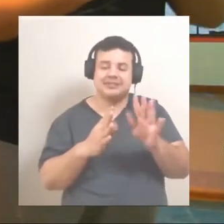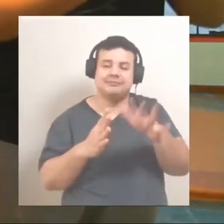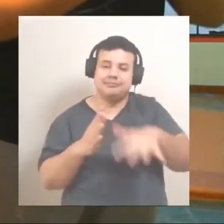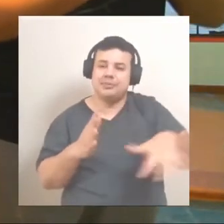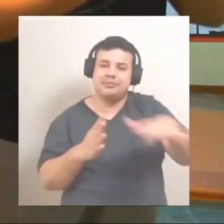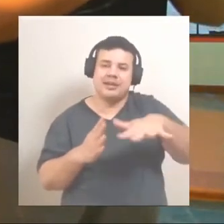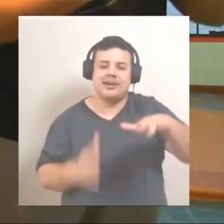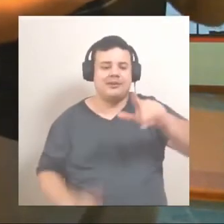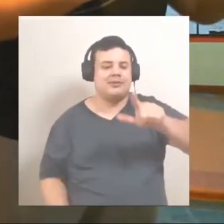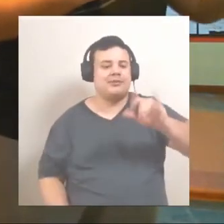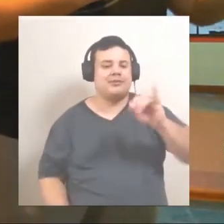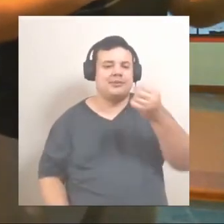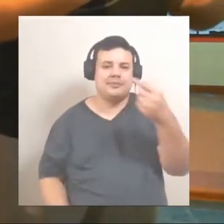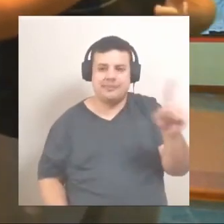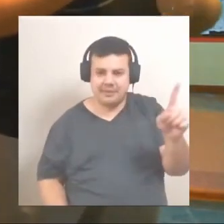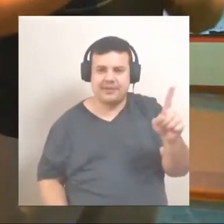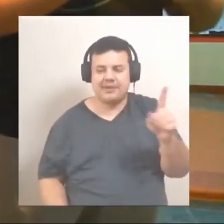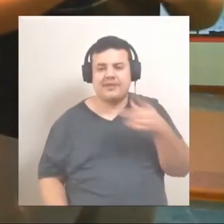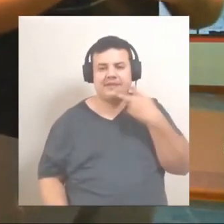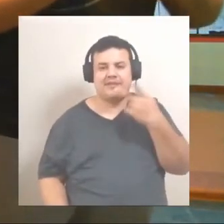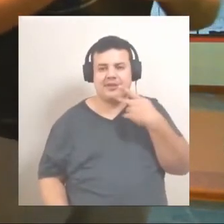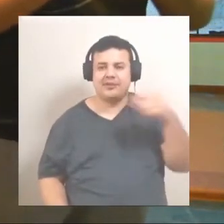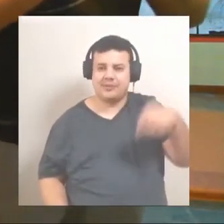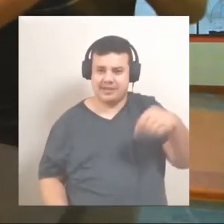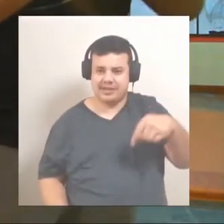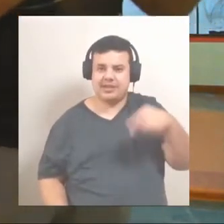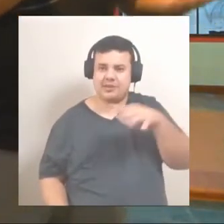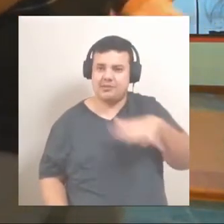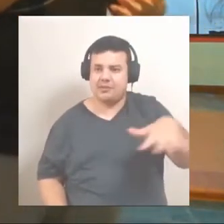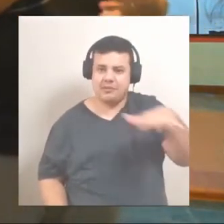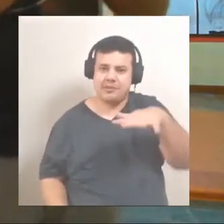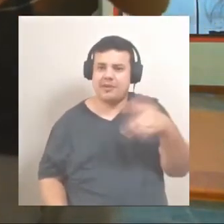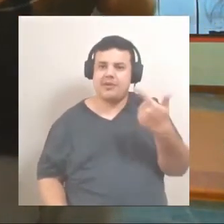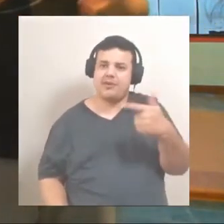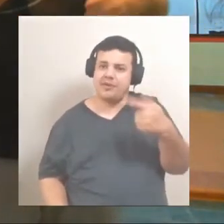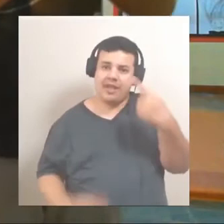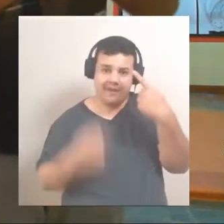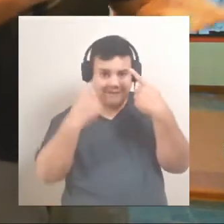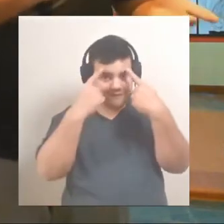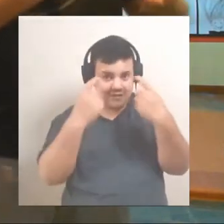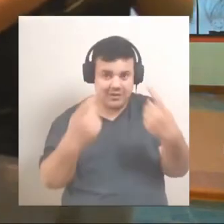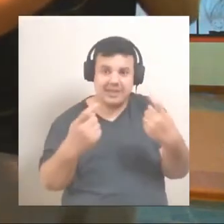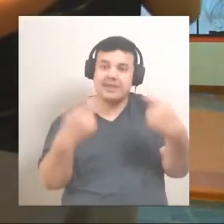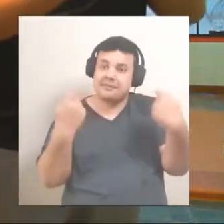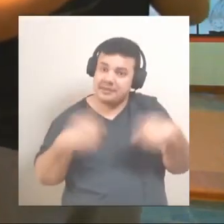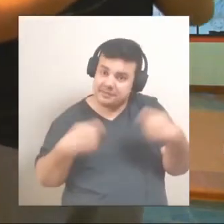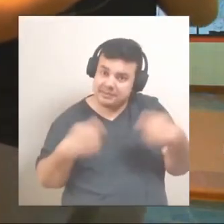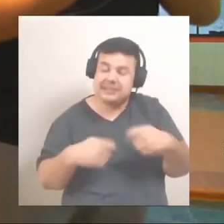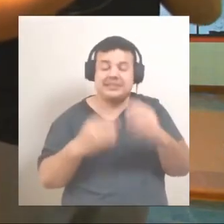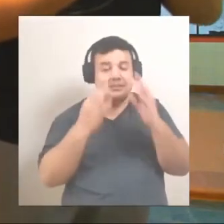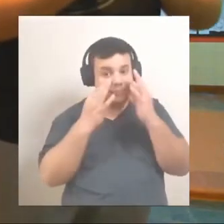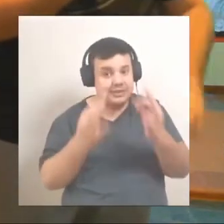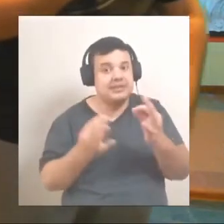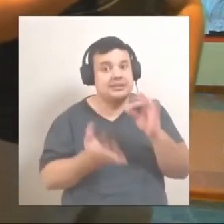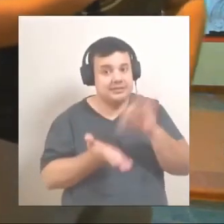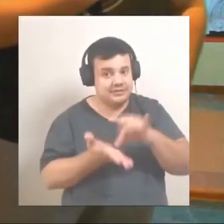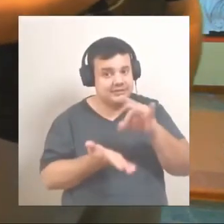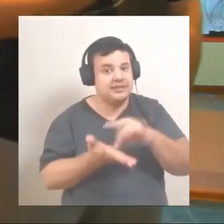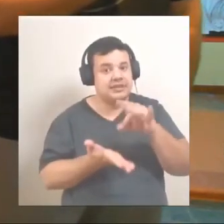coisa. O Edu da MIG falou que é um bairro que não tem violência, realmente não tem, mas precisa de muita atenção mesmo. Nós